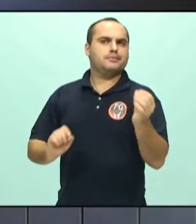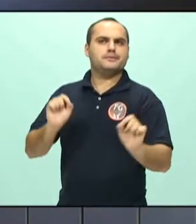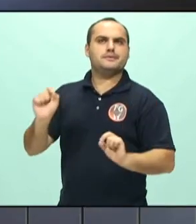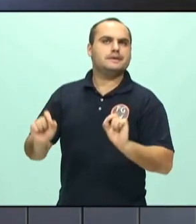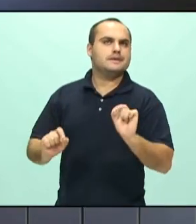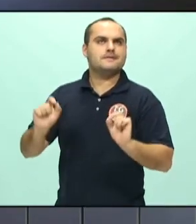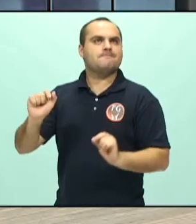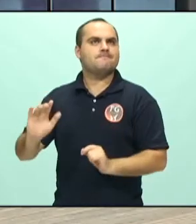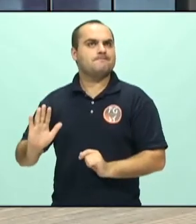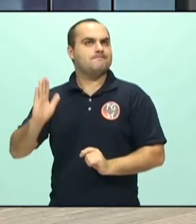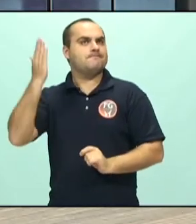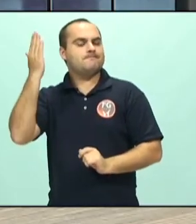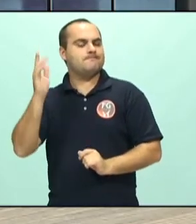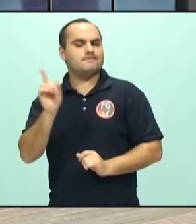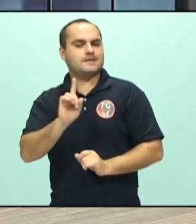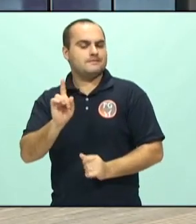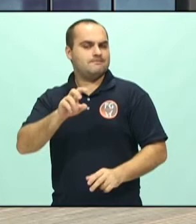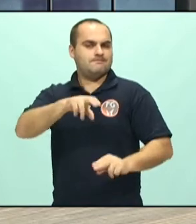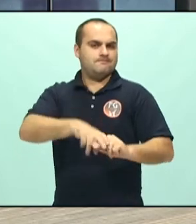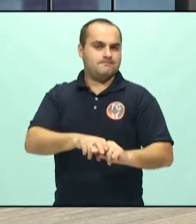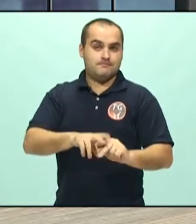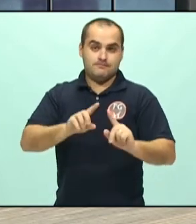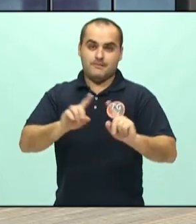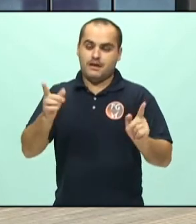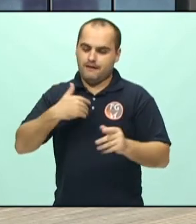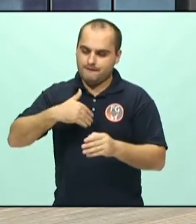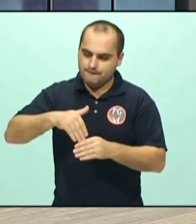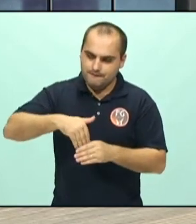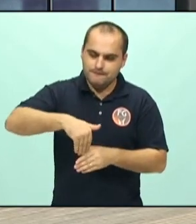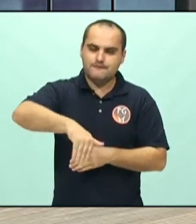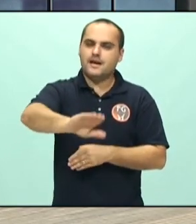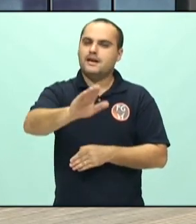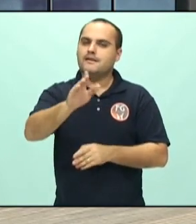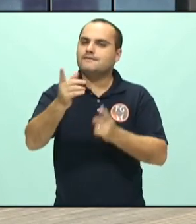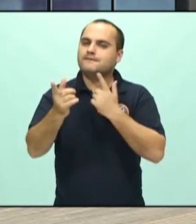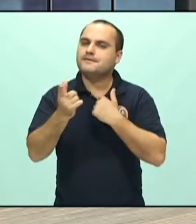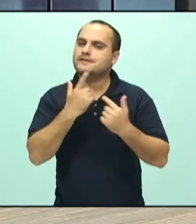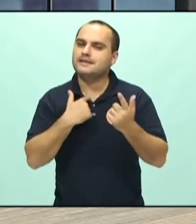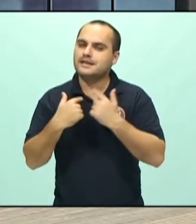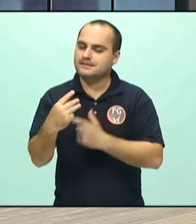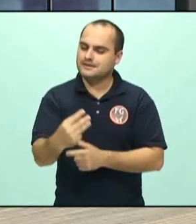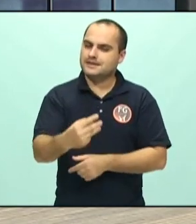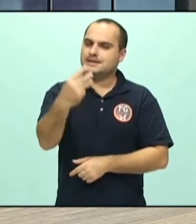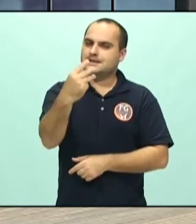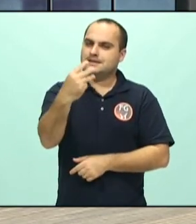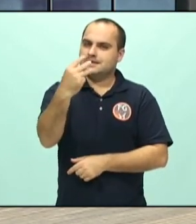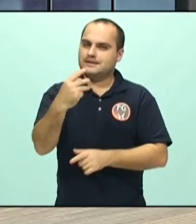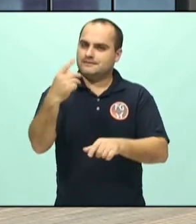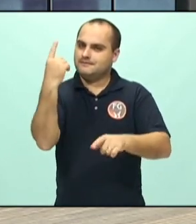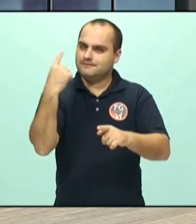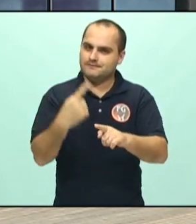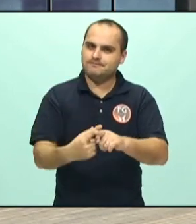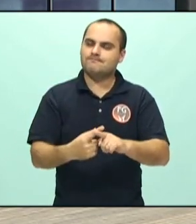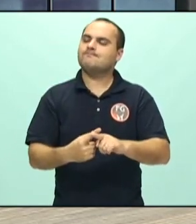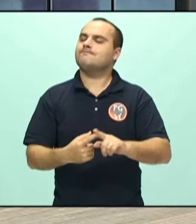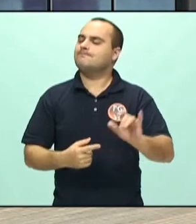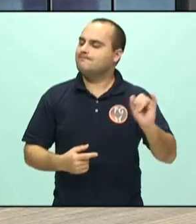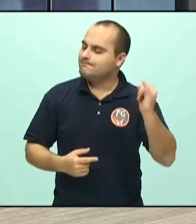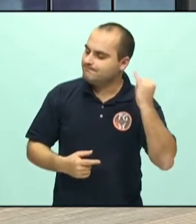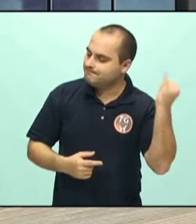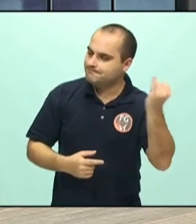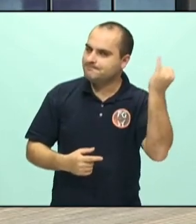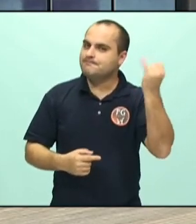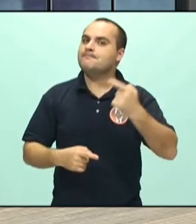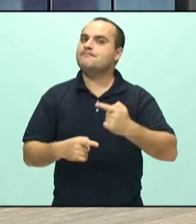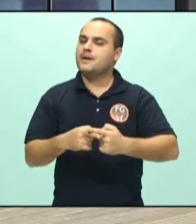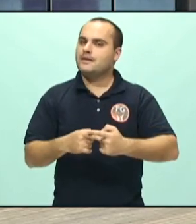né? Nós vamos aí vislumbrar, mas o desejo de fazer a 3ª edição é muito grande porque mobiliza e é o que